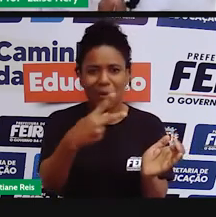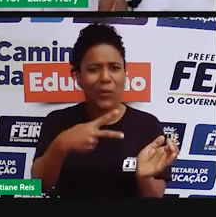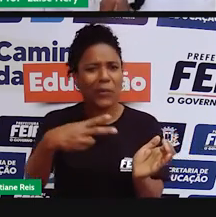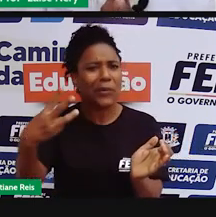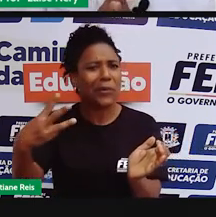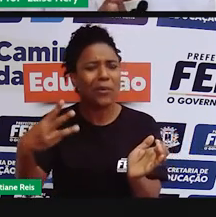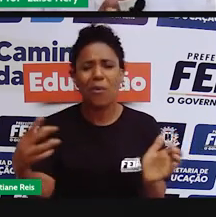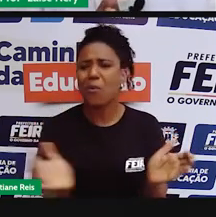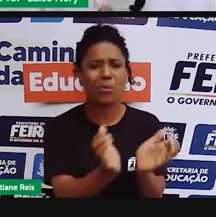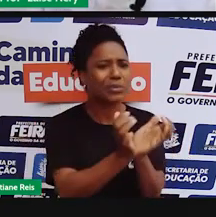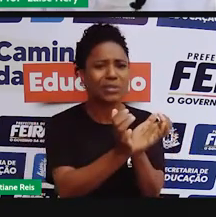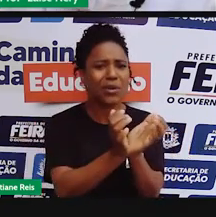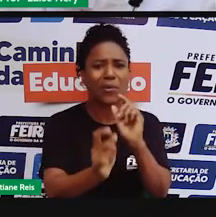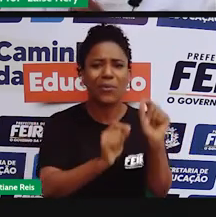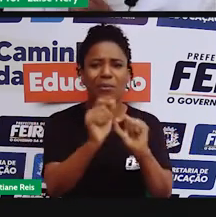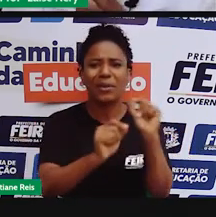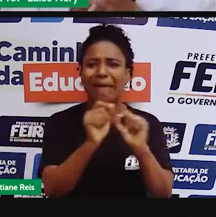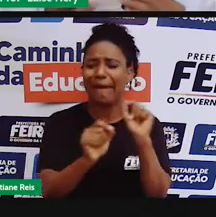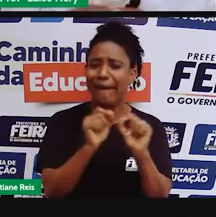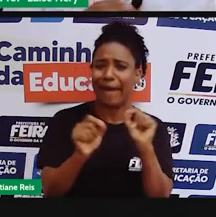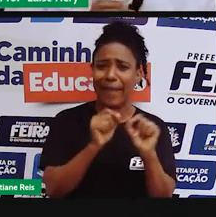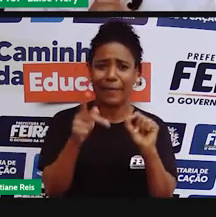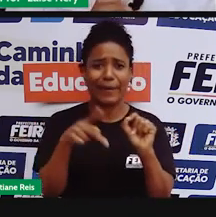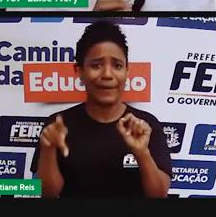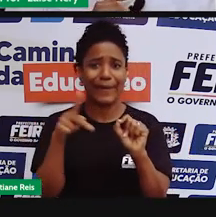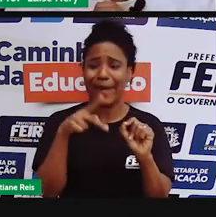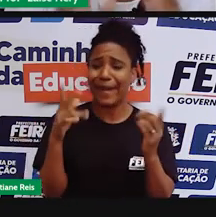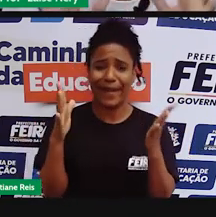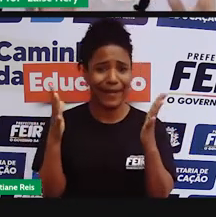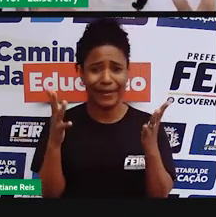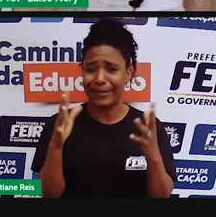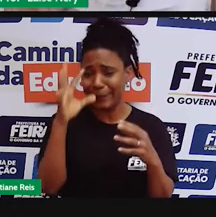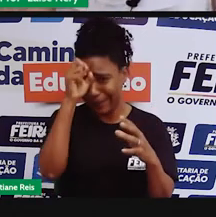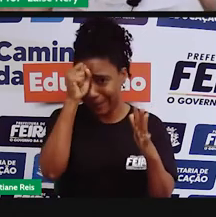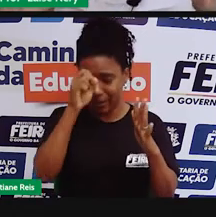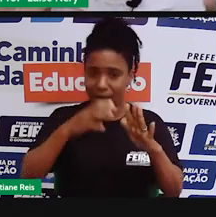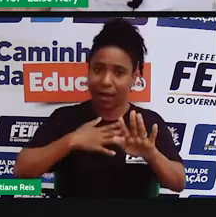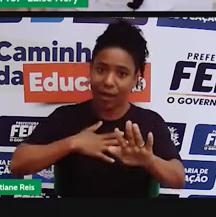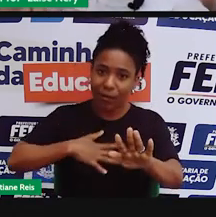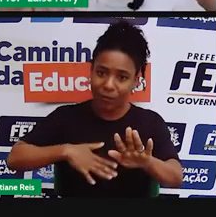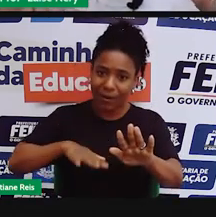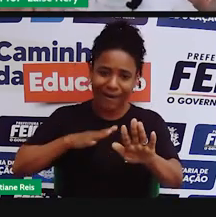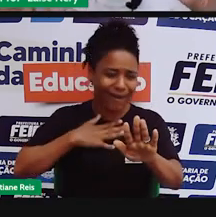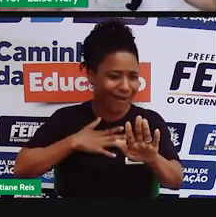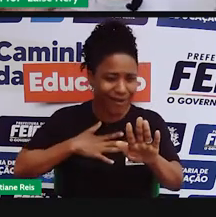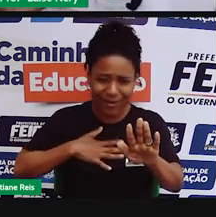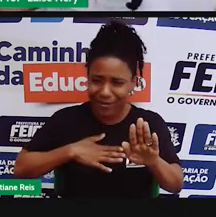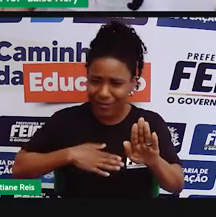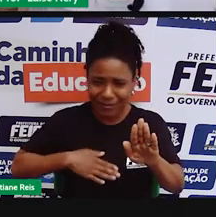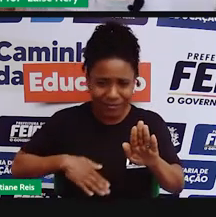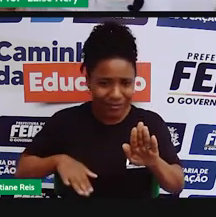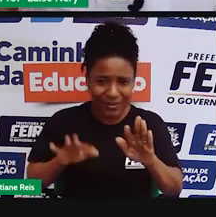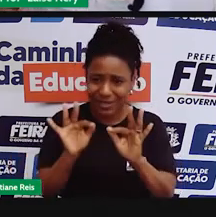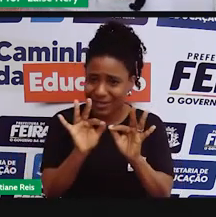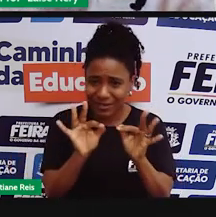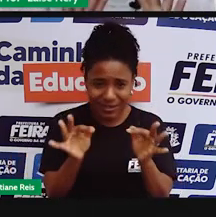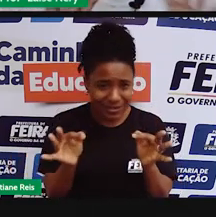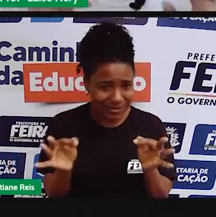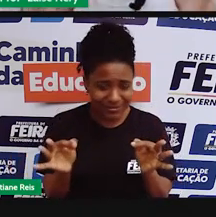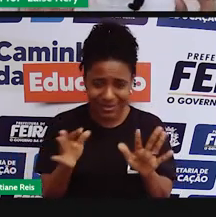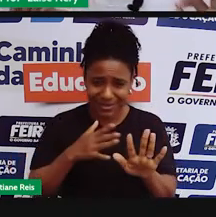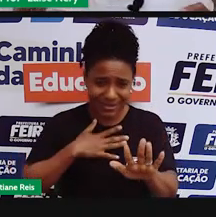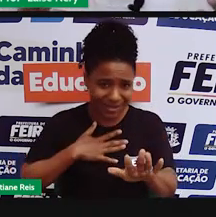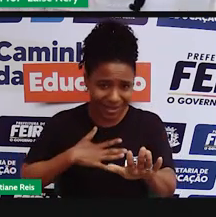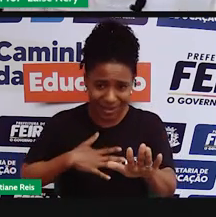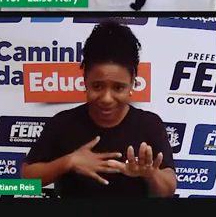isso? Conjugação, mais uma coisa, porque é tanta coisa, a gente tem que aprender. Calma, gente, calma. É coisa simples. É